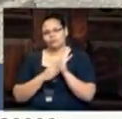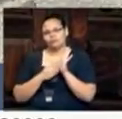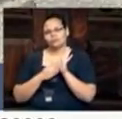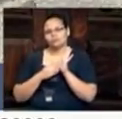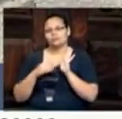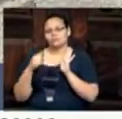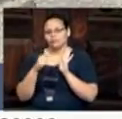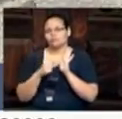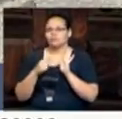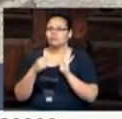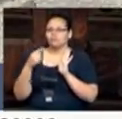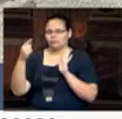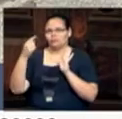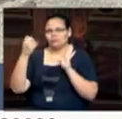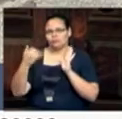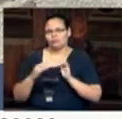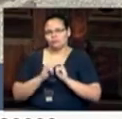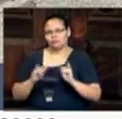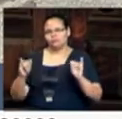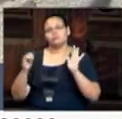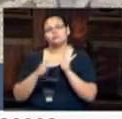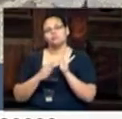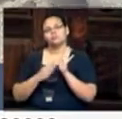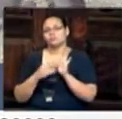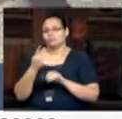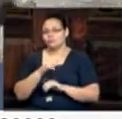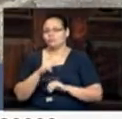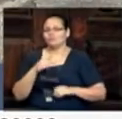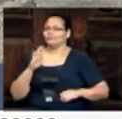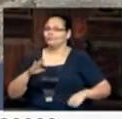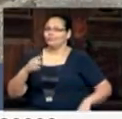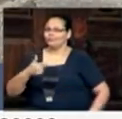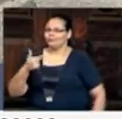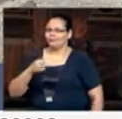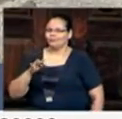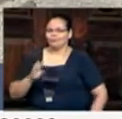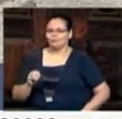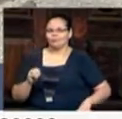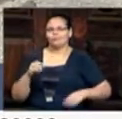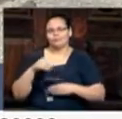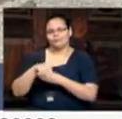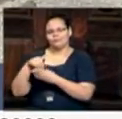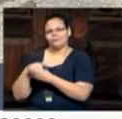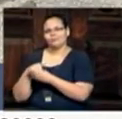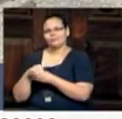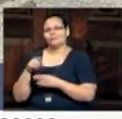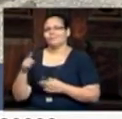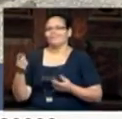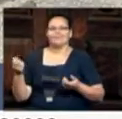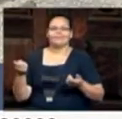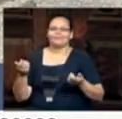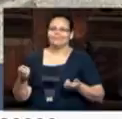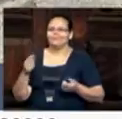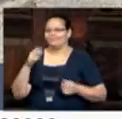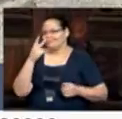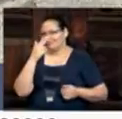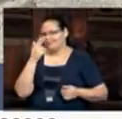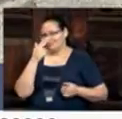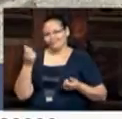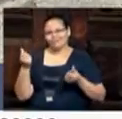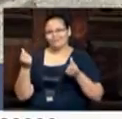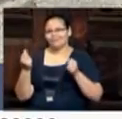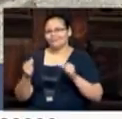conseguiu levar as suas propostas. Mas o segundo turno foi marcado pelo baixo nível, por